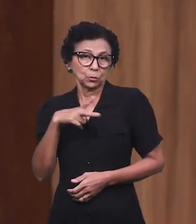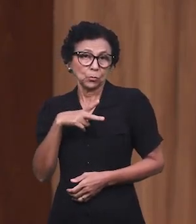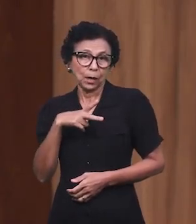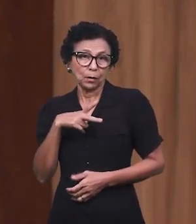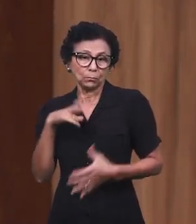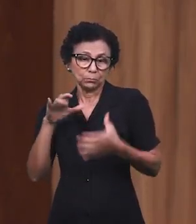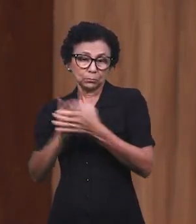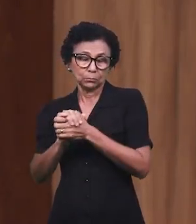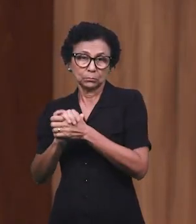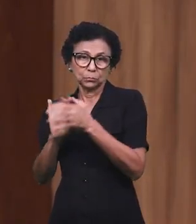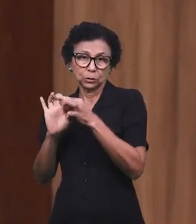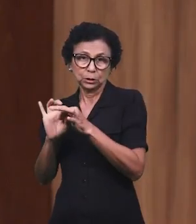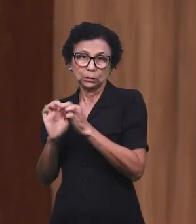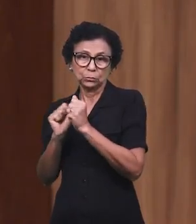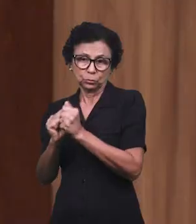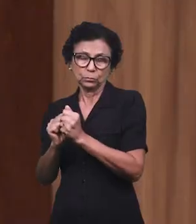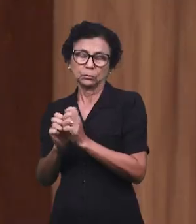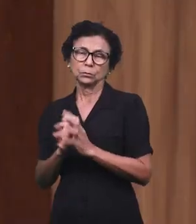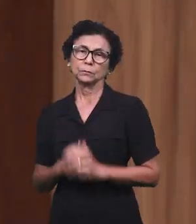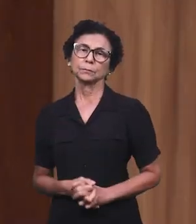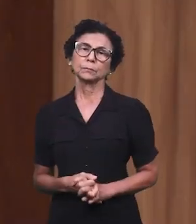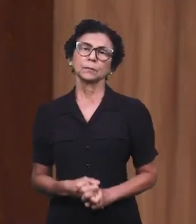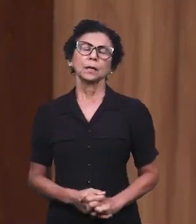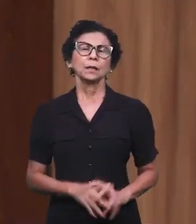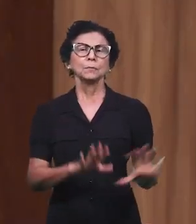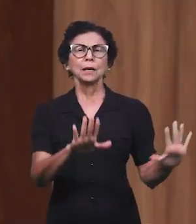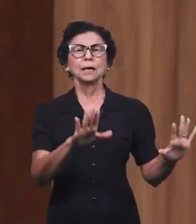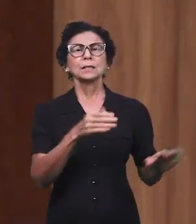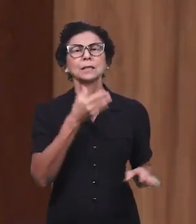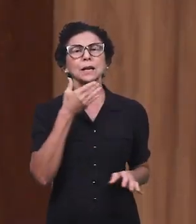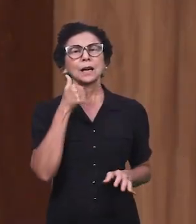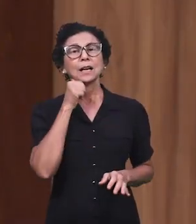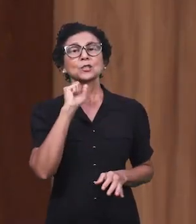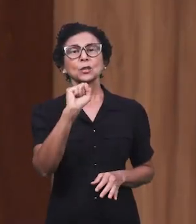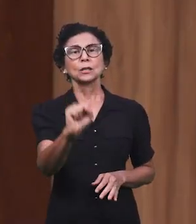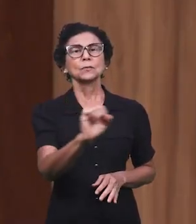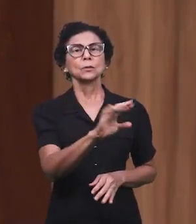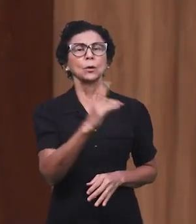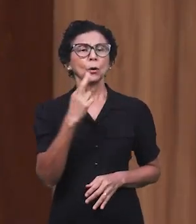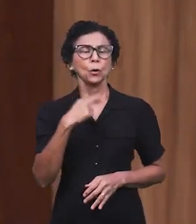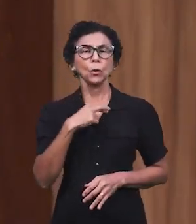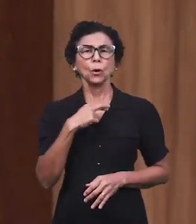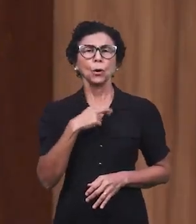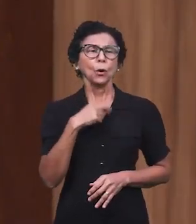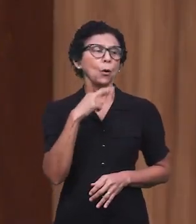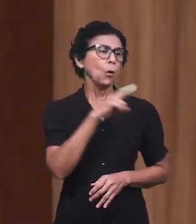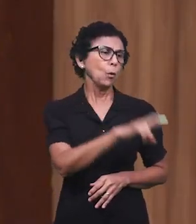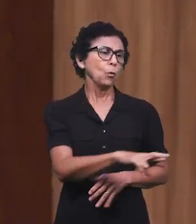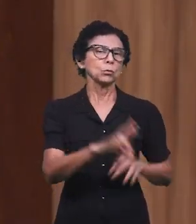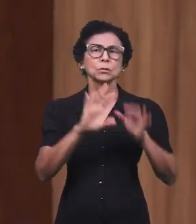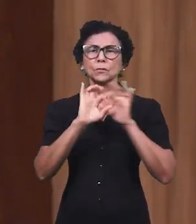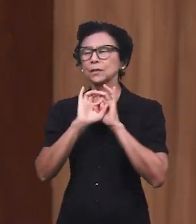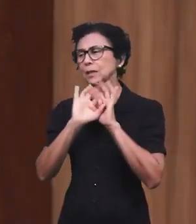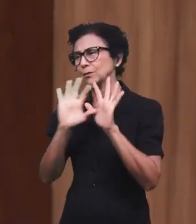Noemi, ela deixa muita vontade. Você pode ir, você volte para o seu povo. É a nora que diz, não, o